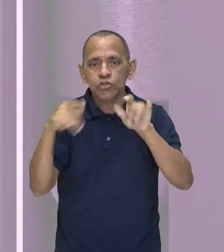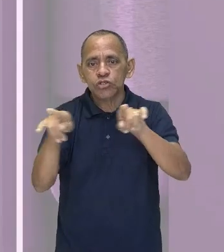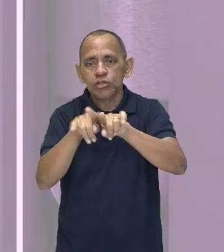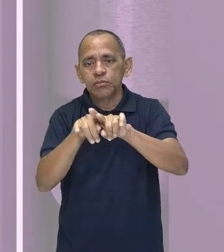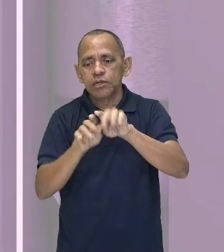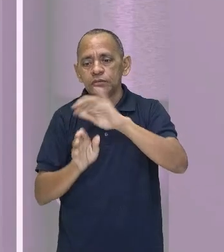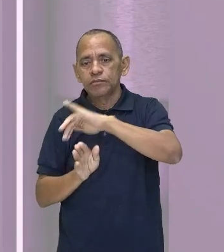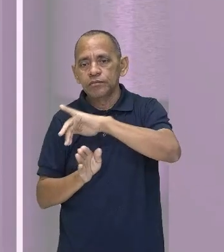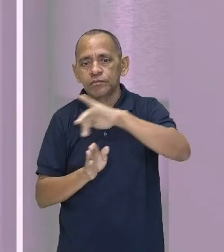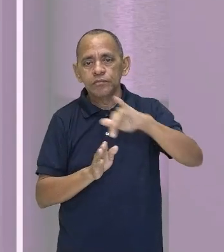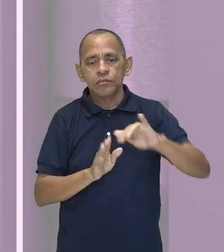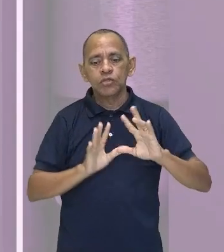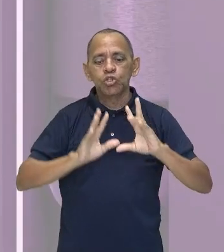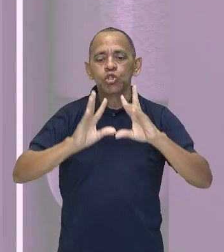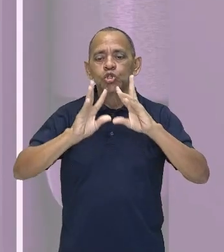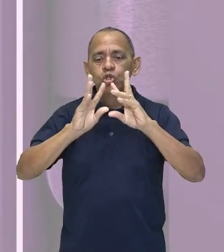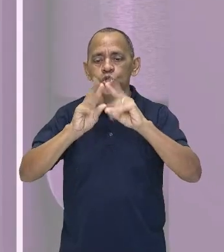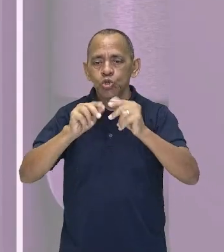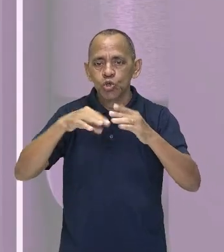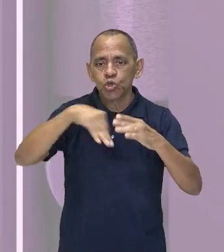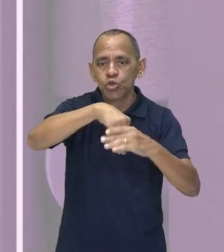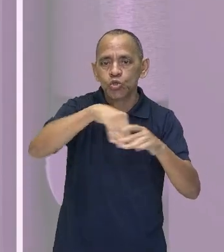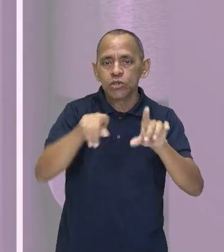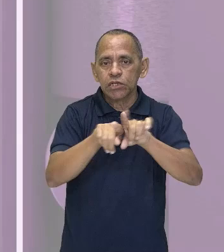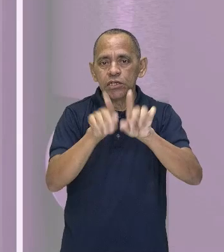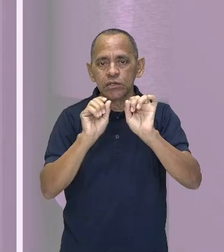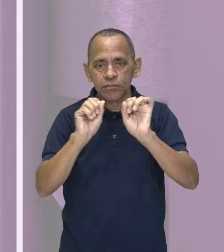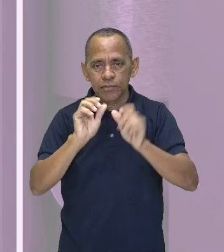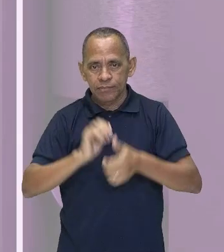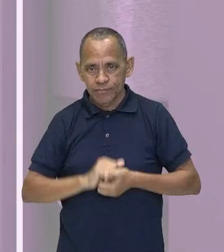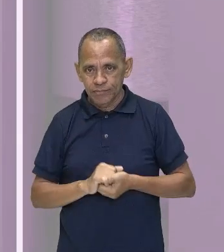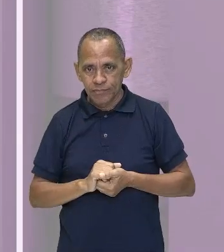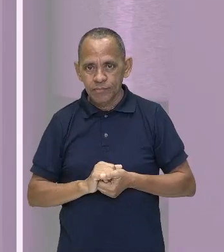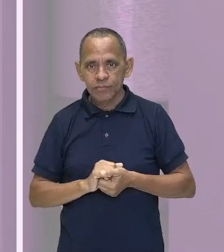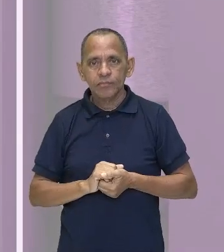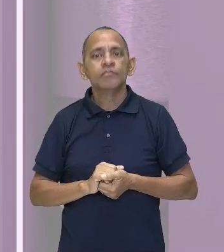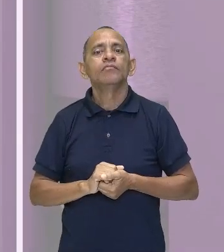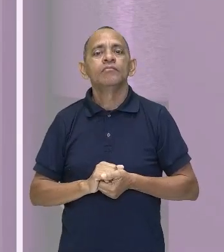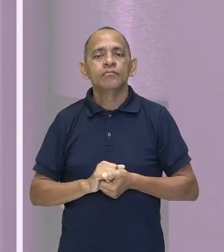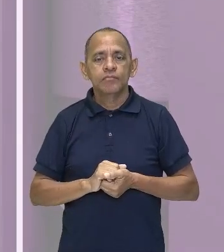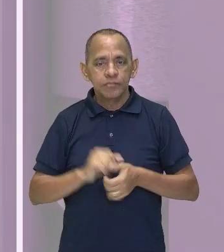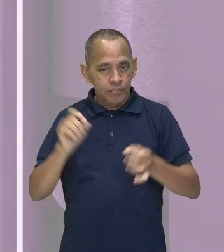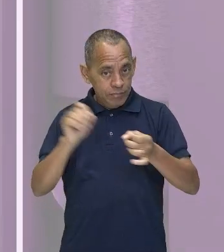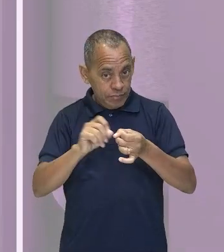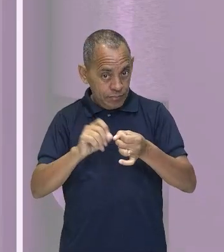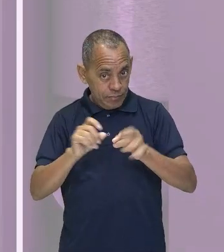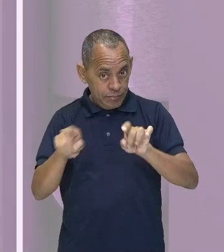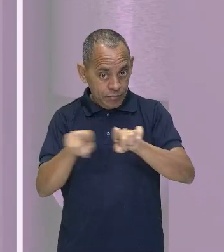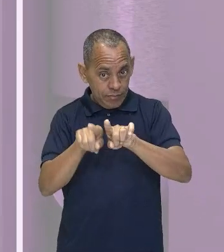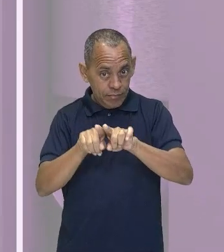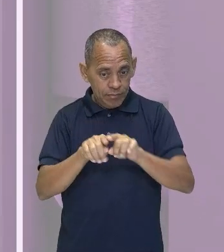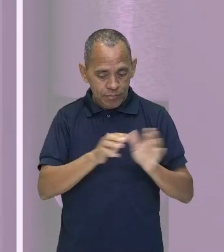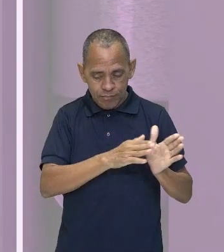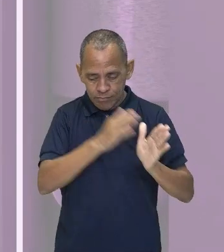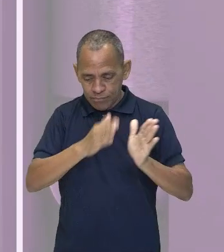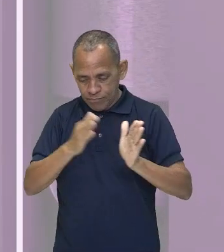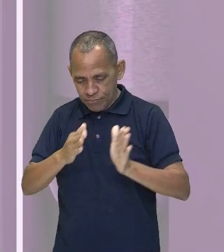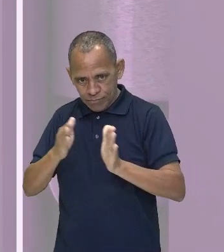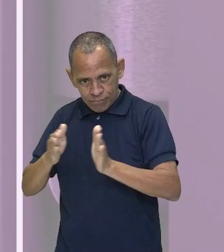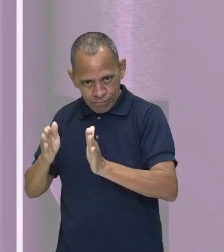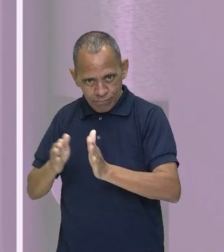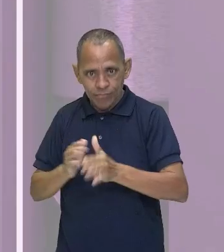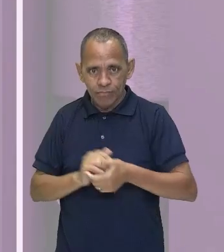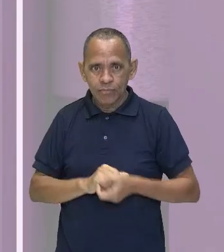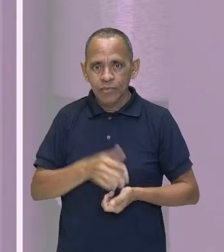Tudo isso, todo esse conjunto aí de realizações, né, de etapas que estão sendo cumpridas,